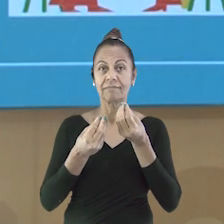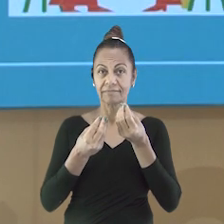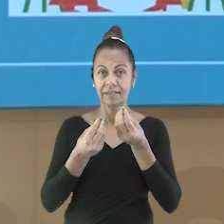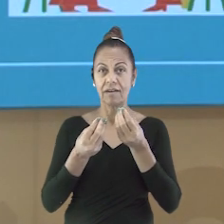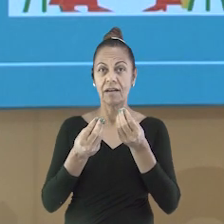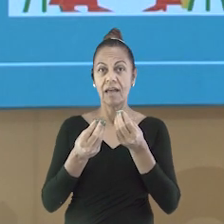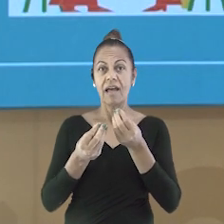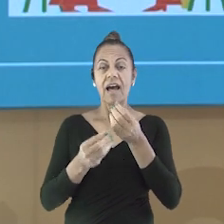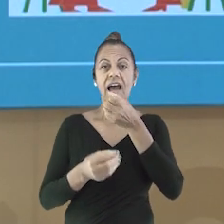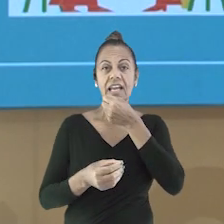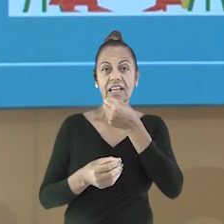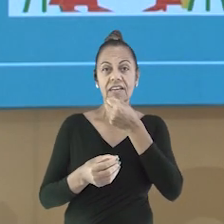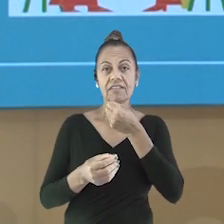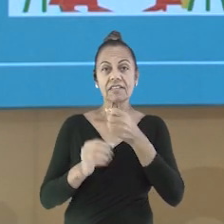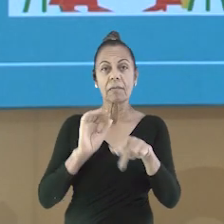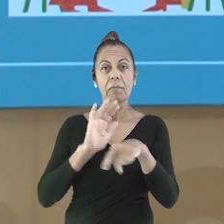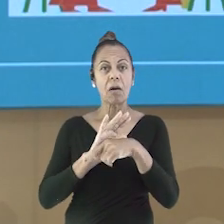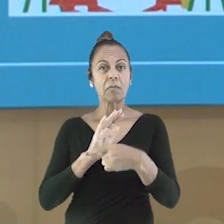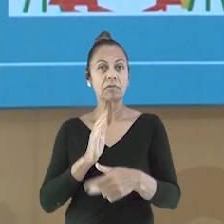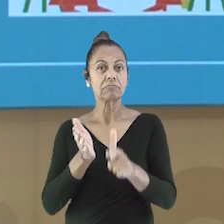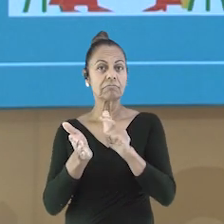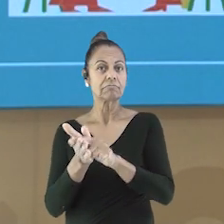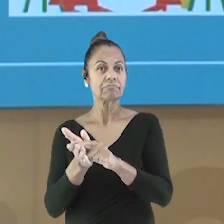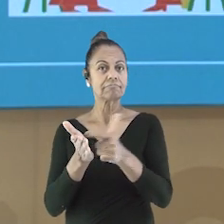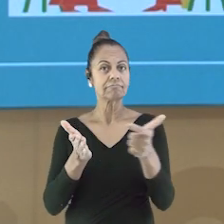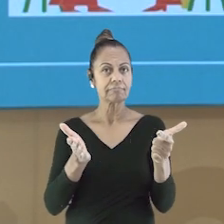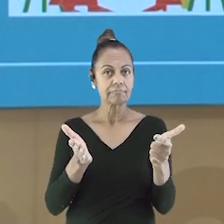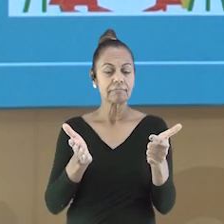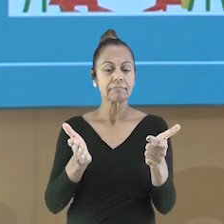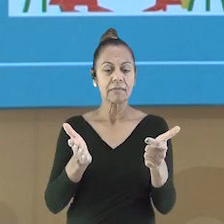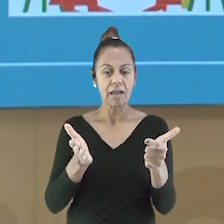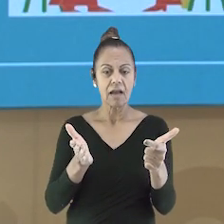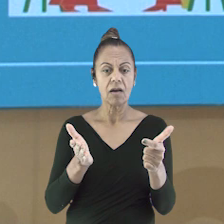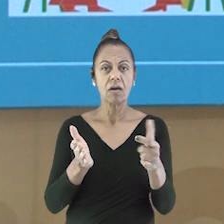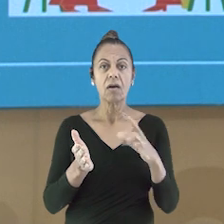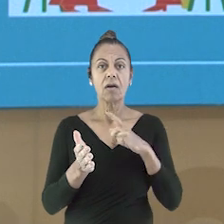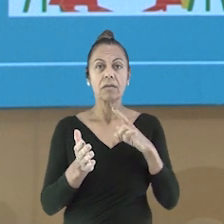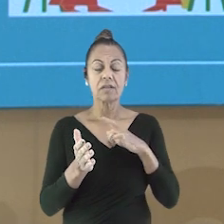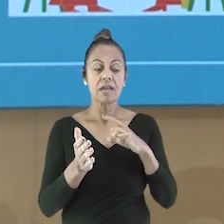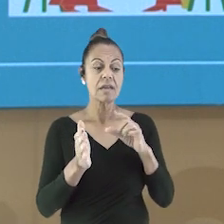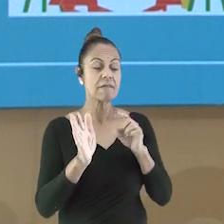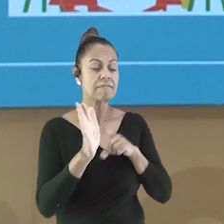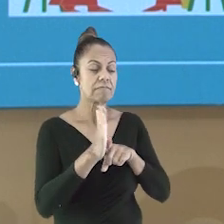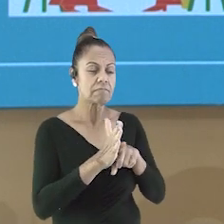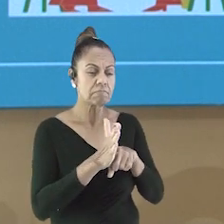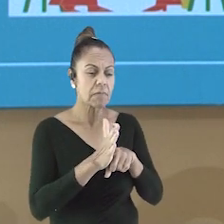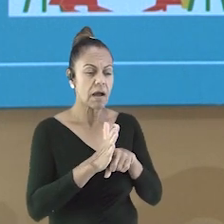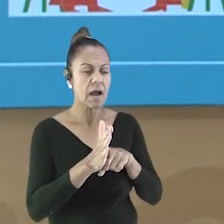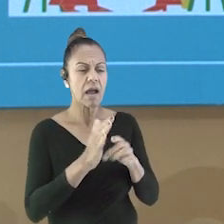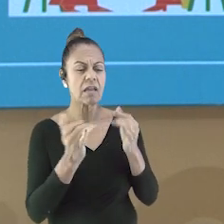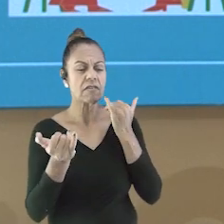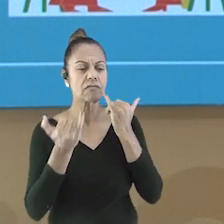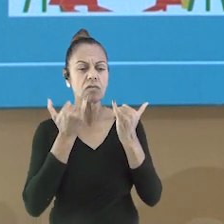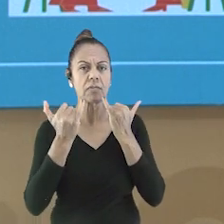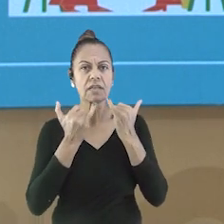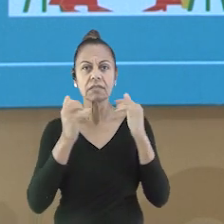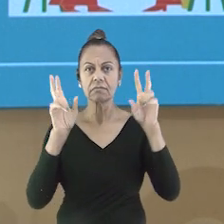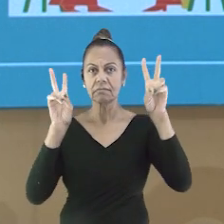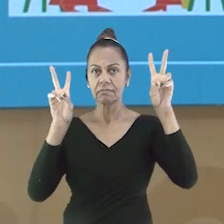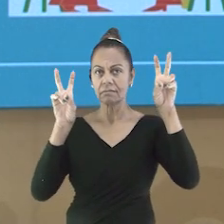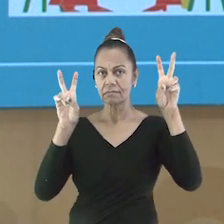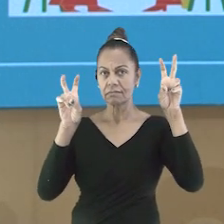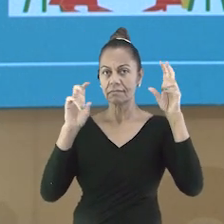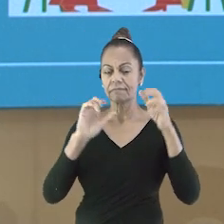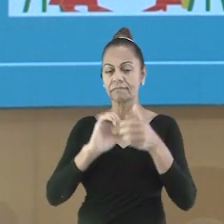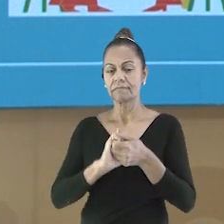conhecer agora os tipos de entrevistas. Uma delas é a entrevista jornalística. Tem como